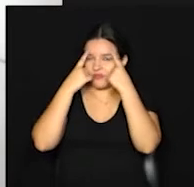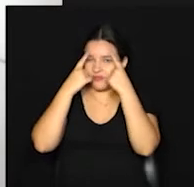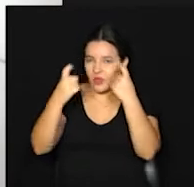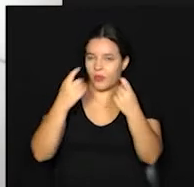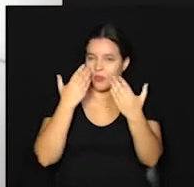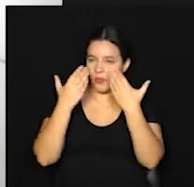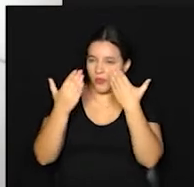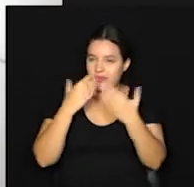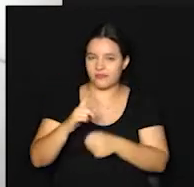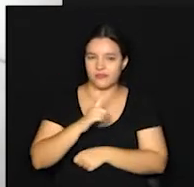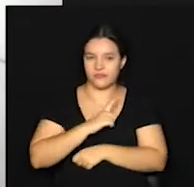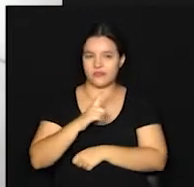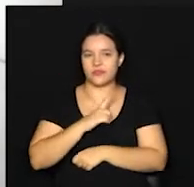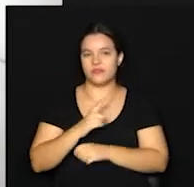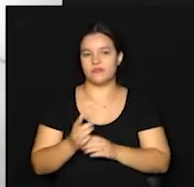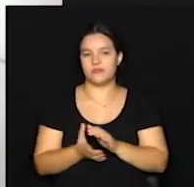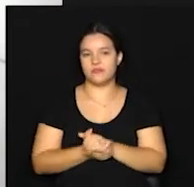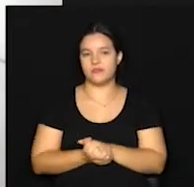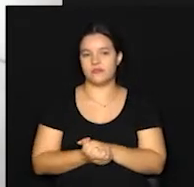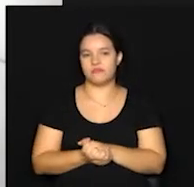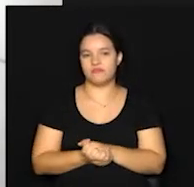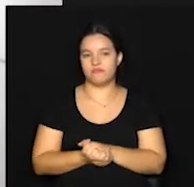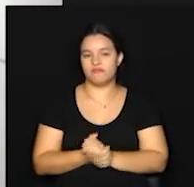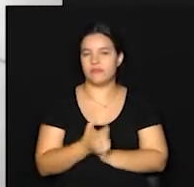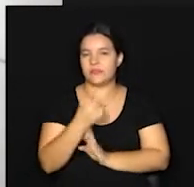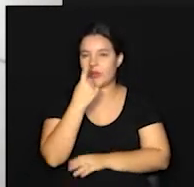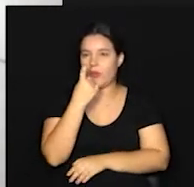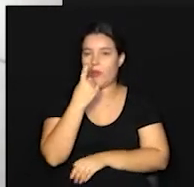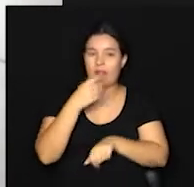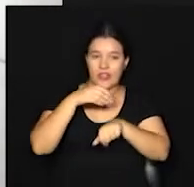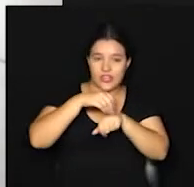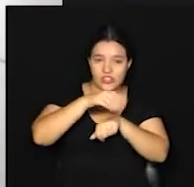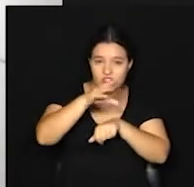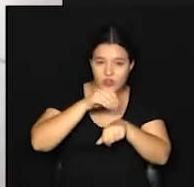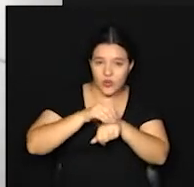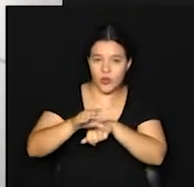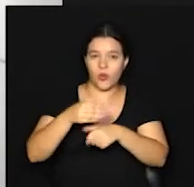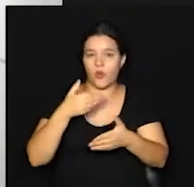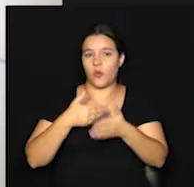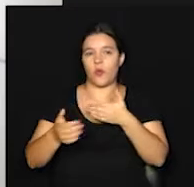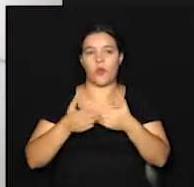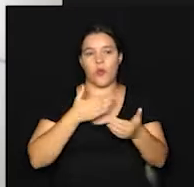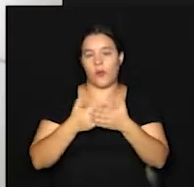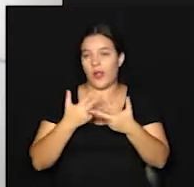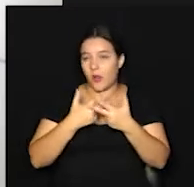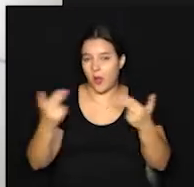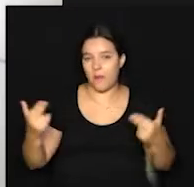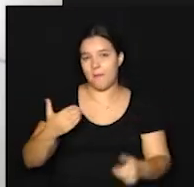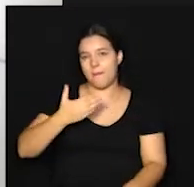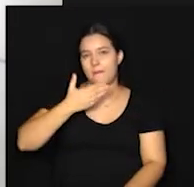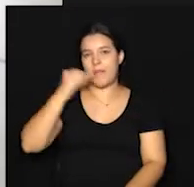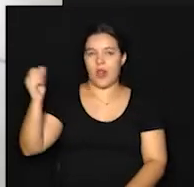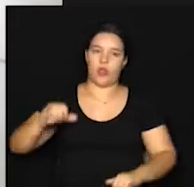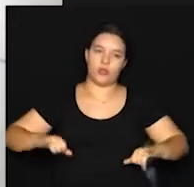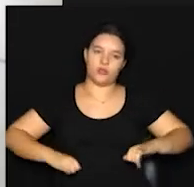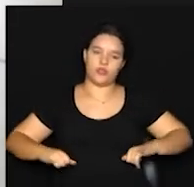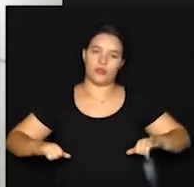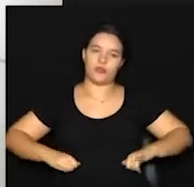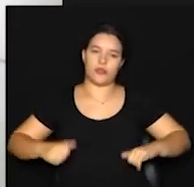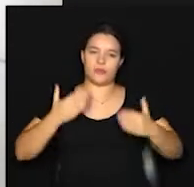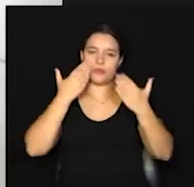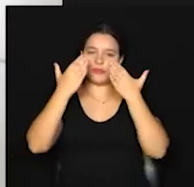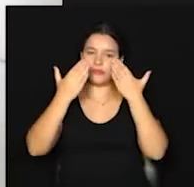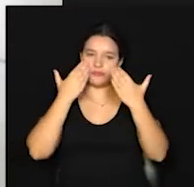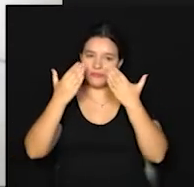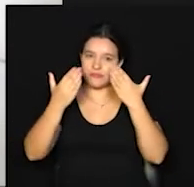ou psicológico, a única coisa que eu tenho para falar para vocês, qualquer coisa é melhor que isso. Então, saiam, vai